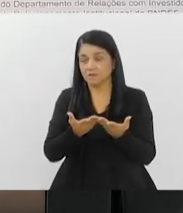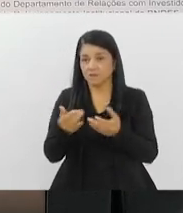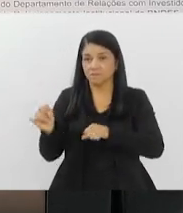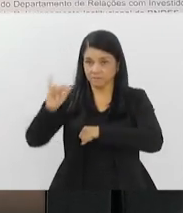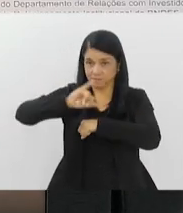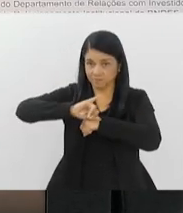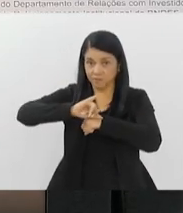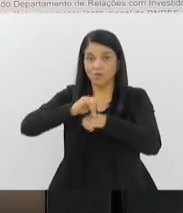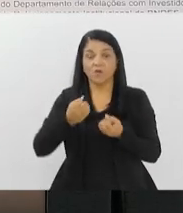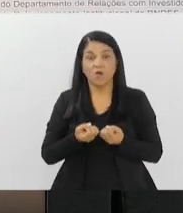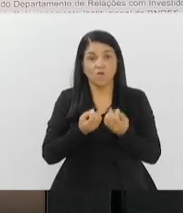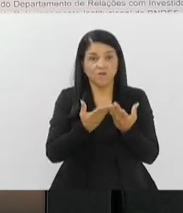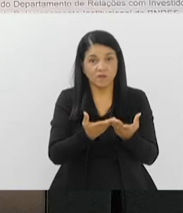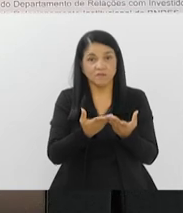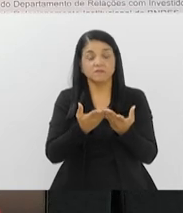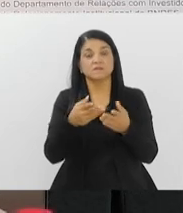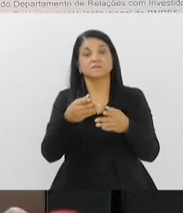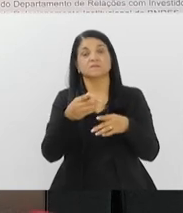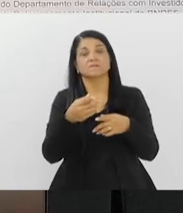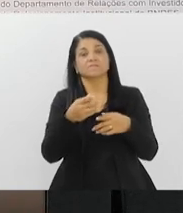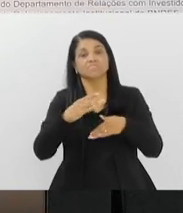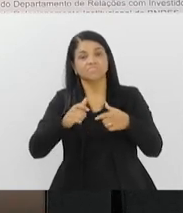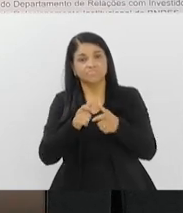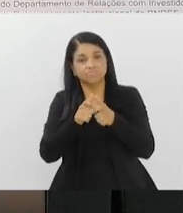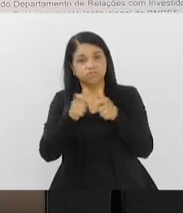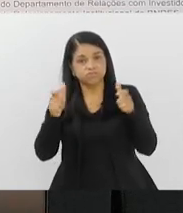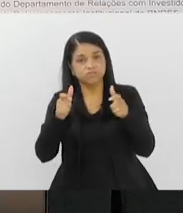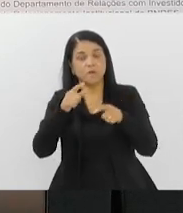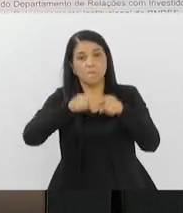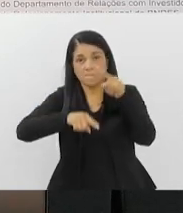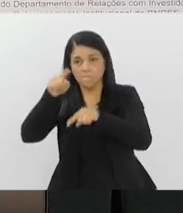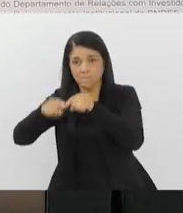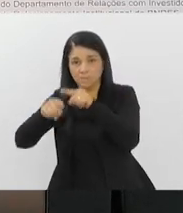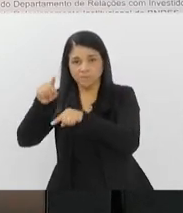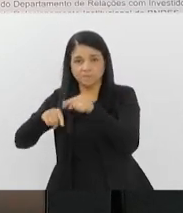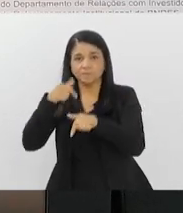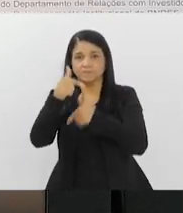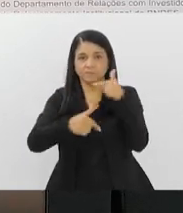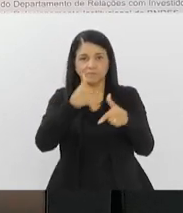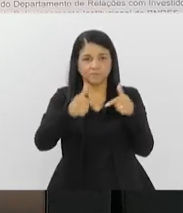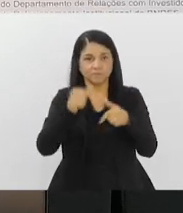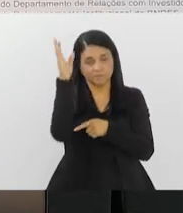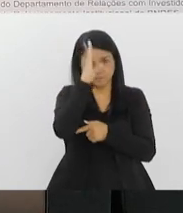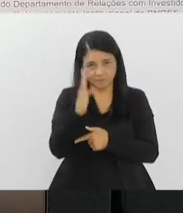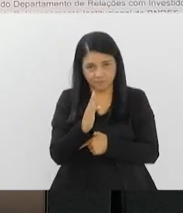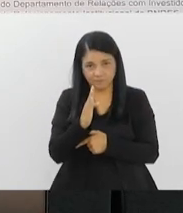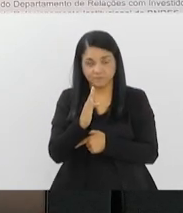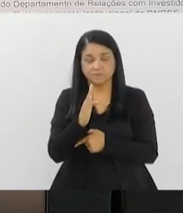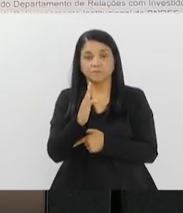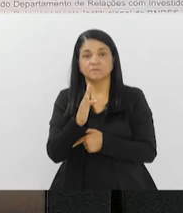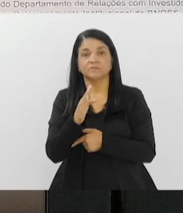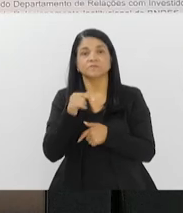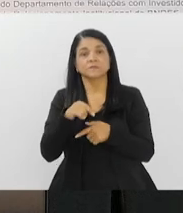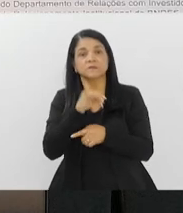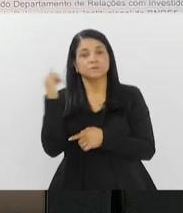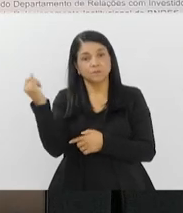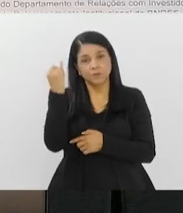um mercado crescente e dinâmico para produtos e serviços brasileiros. Portanto,